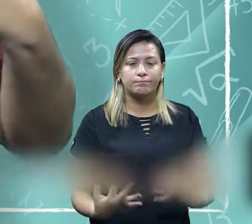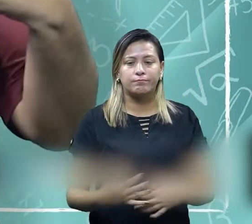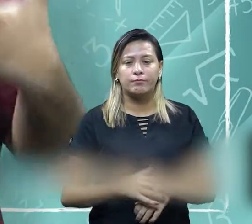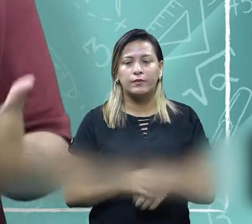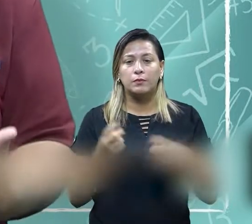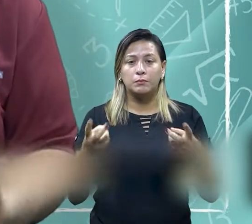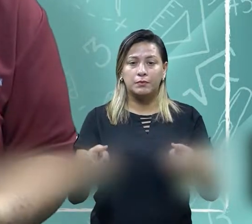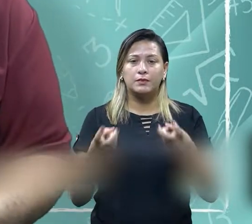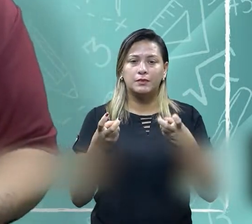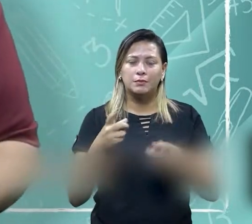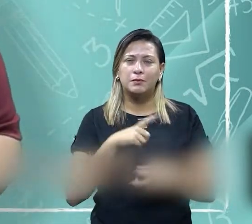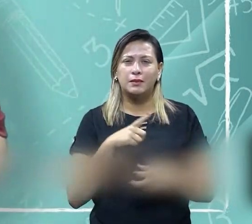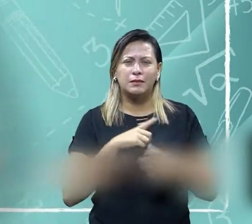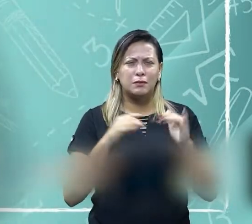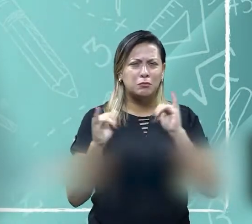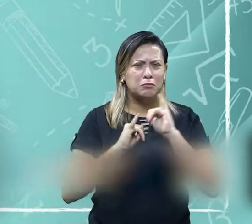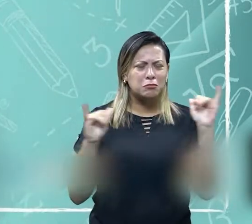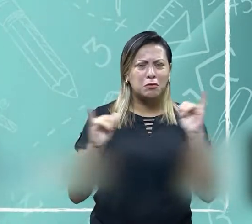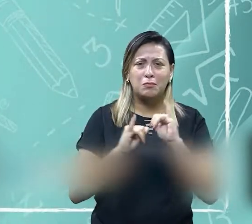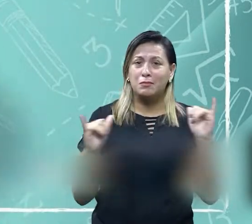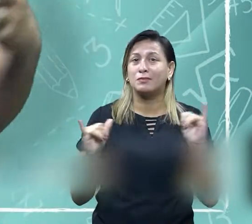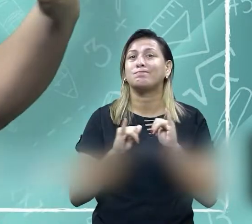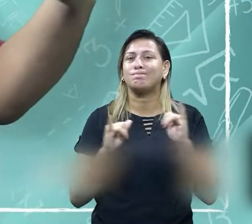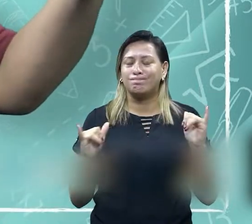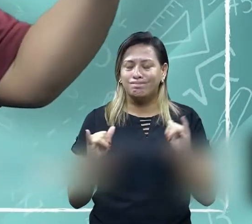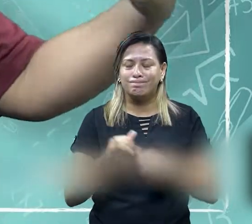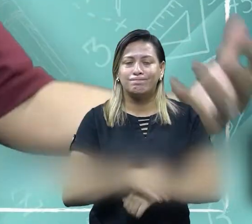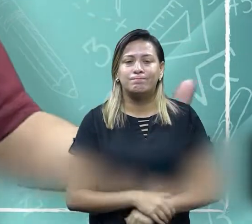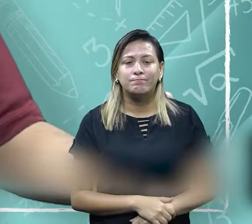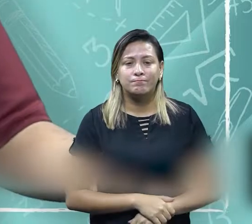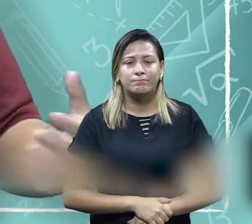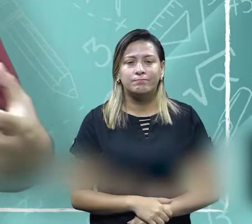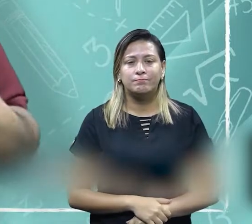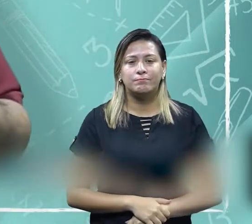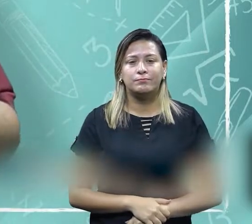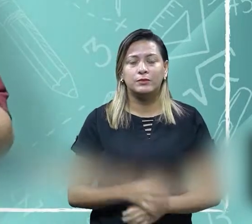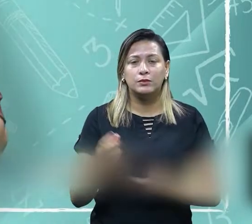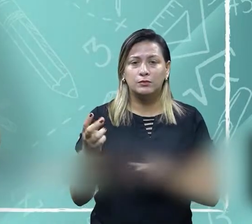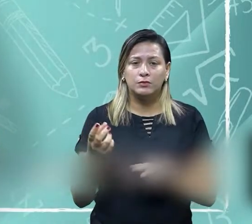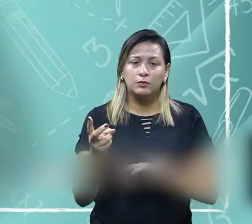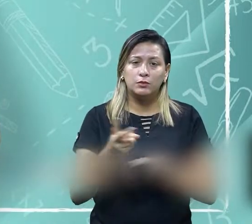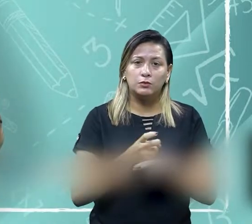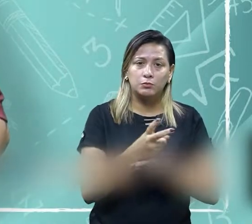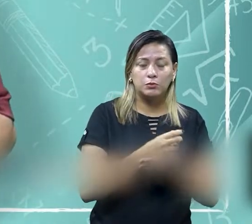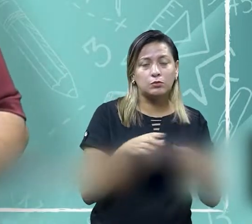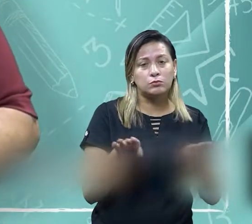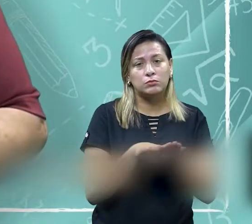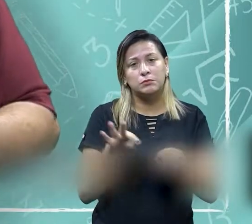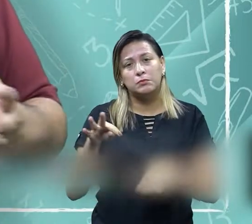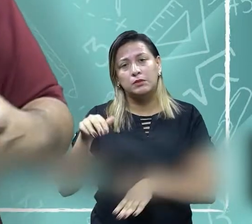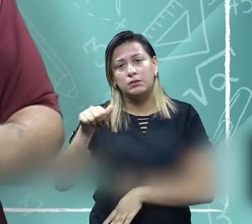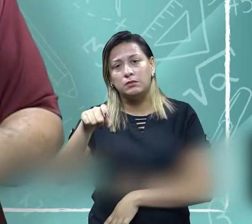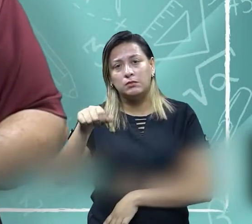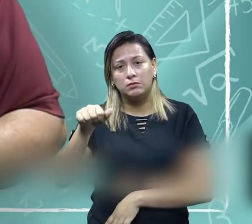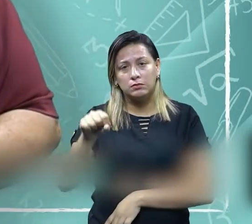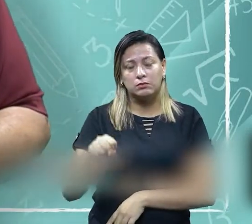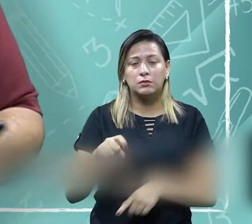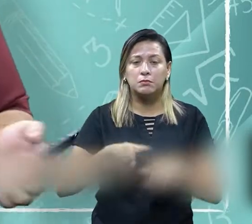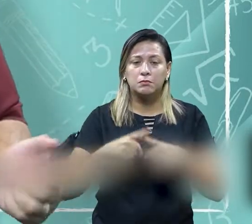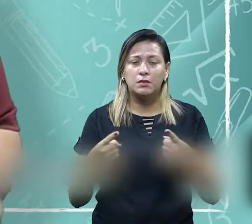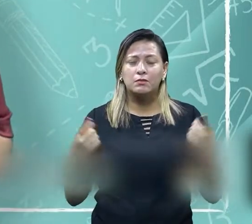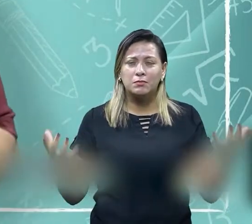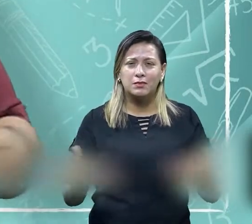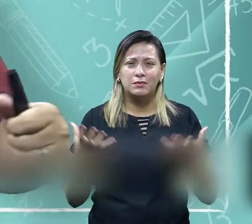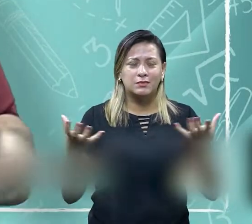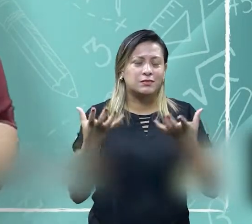há uma carga de informação muito grande com relação a isso, com relação de impostos, com relação a taxas. Mas para incentivar, aí você pensa assim,